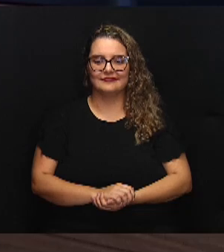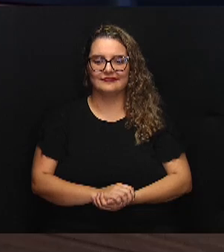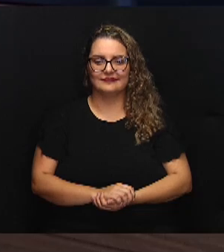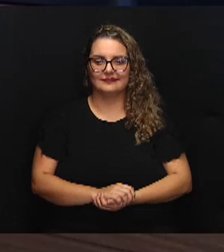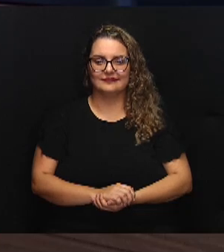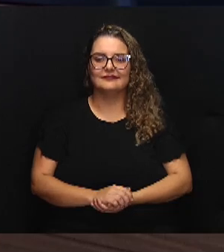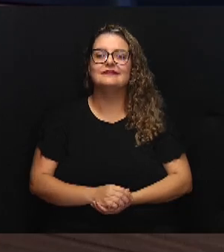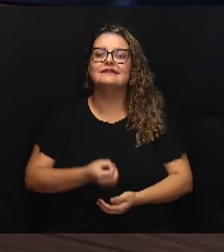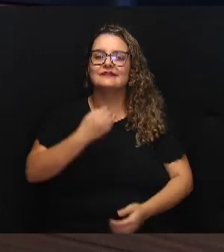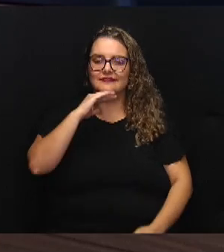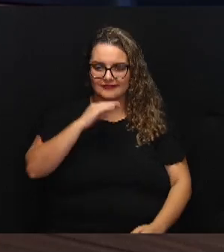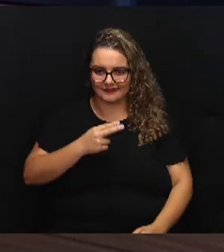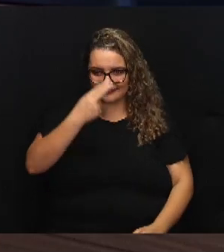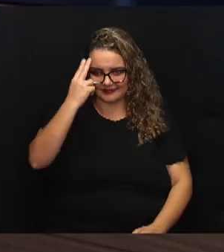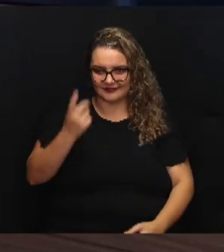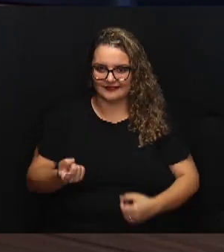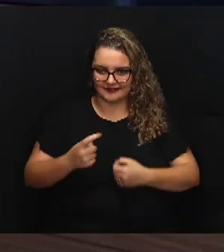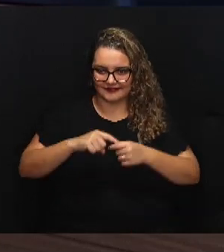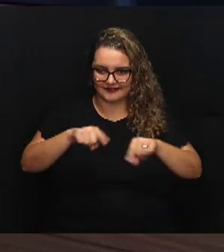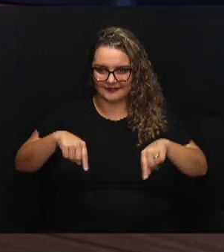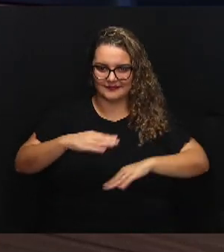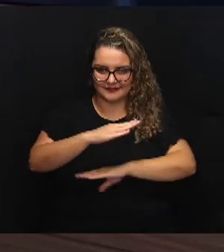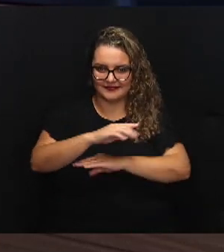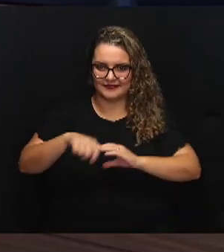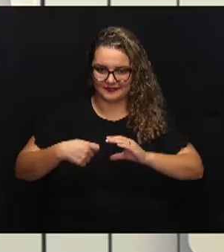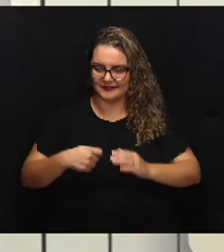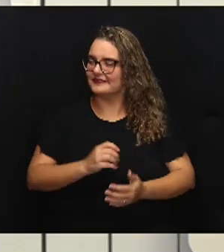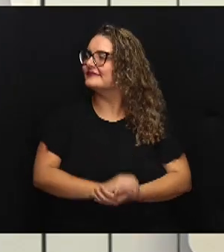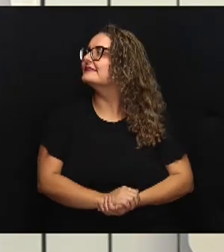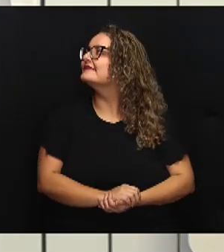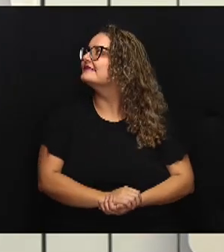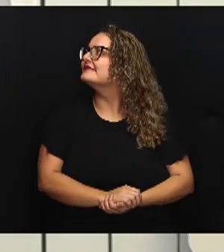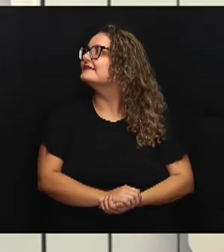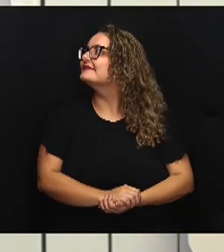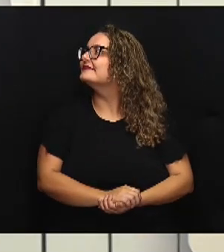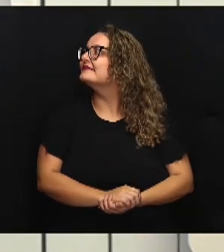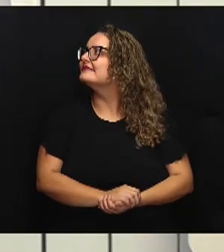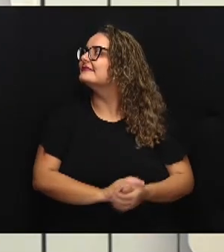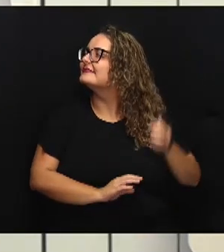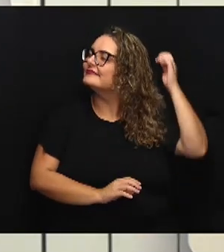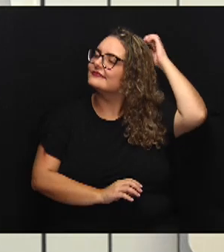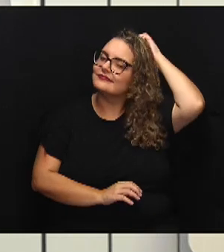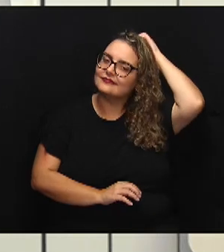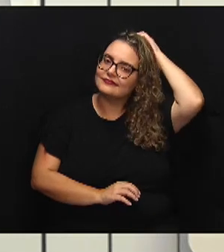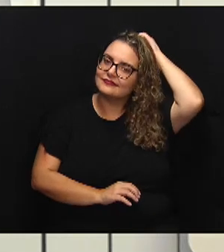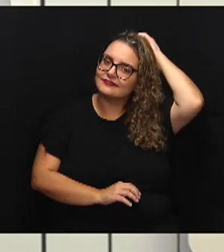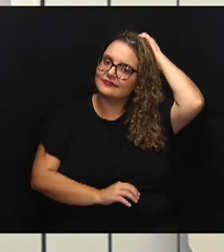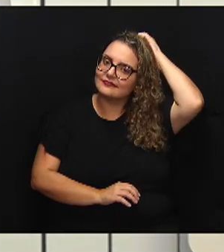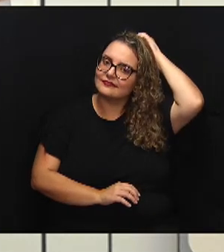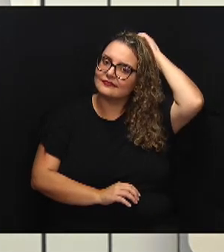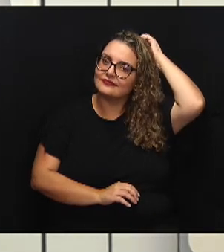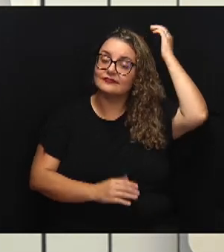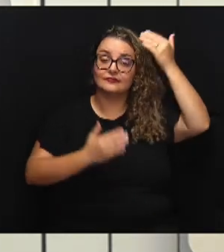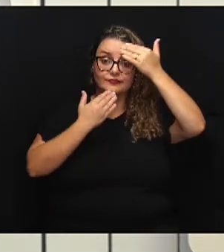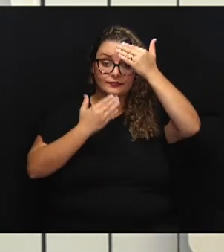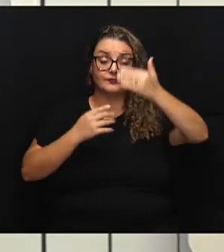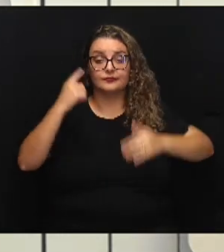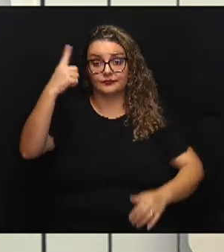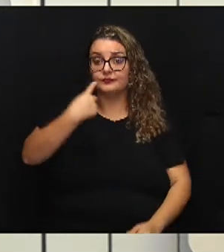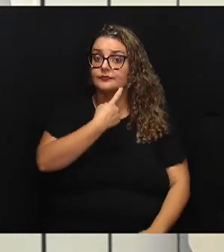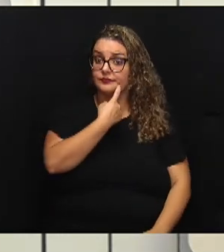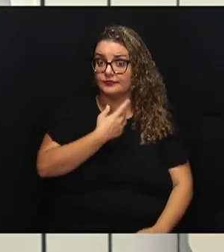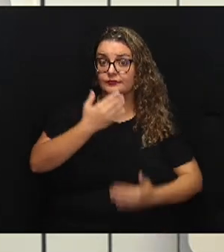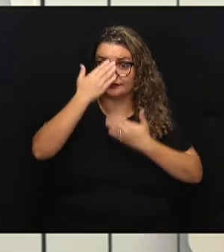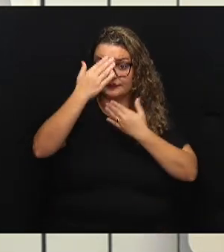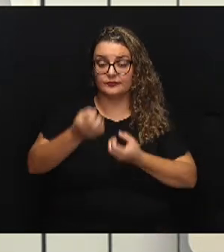campinas.sp.leg.br. Boa tarde, Gabriel, com você aí no estúdio. Muito obrigado, Mina Abreu, pelas informações. A gente segue aqui